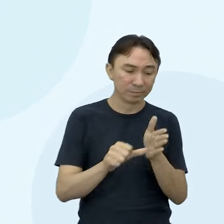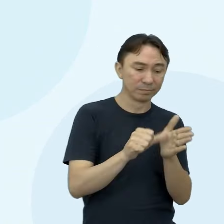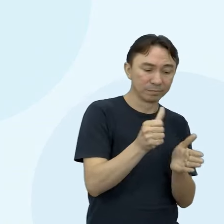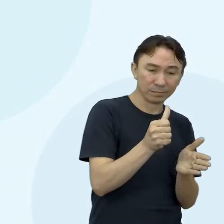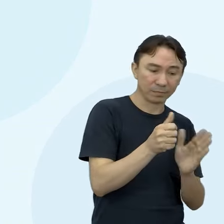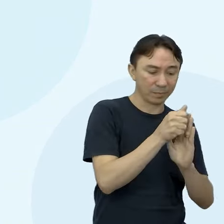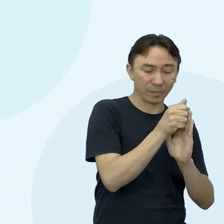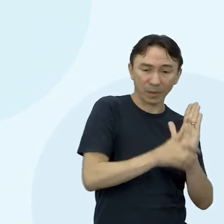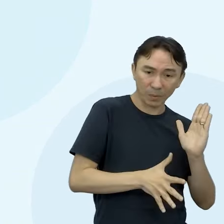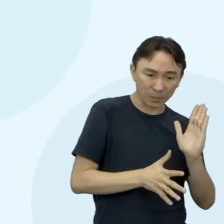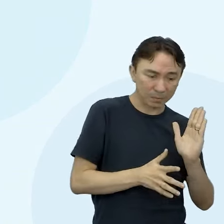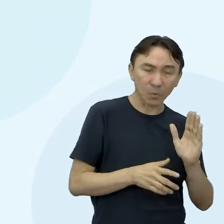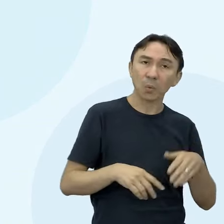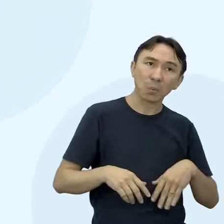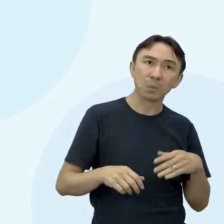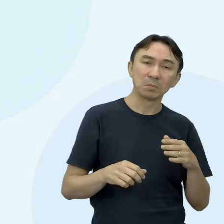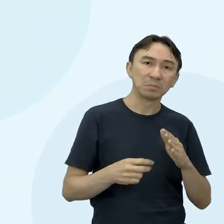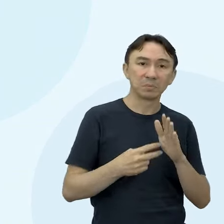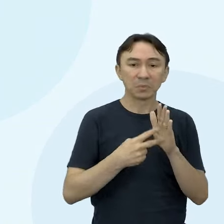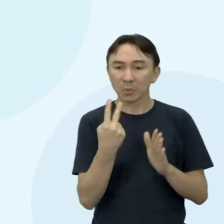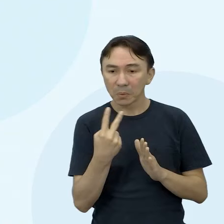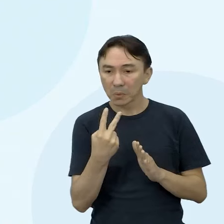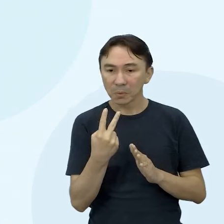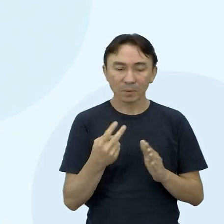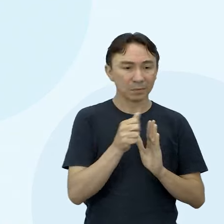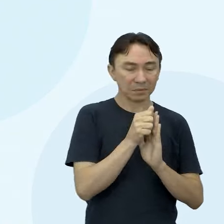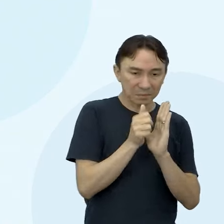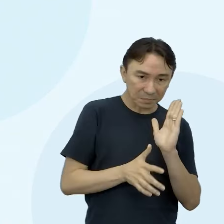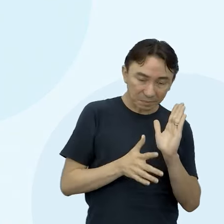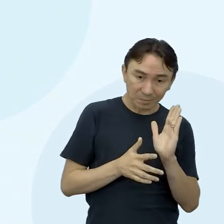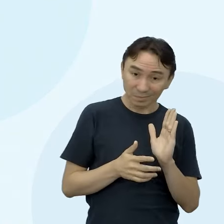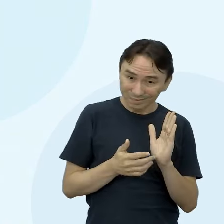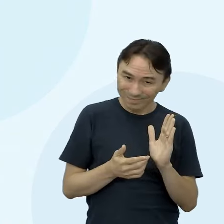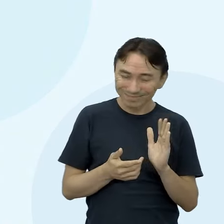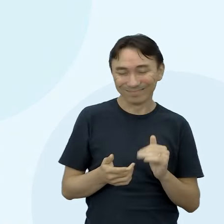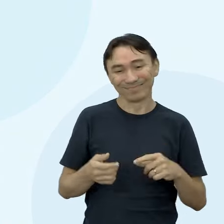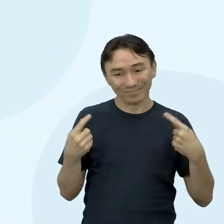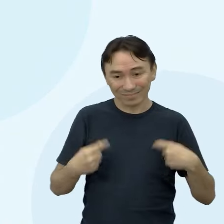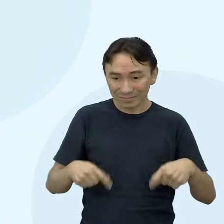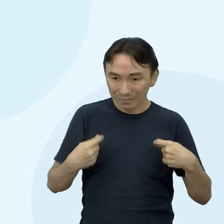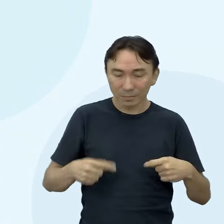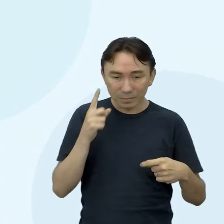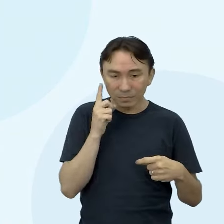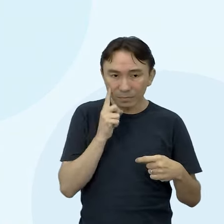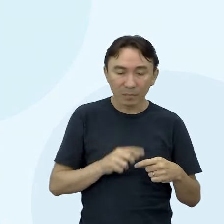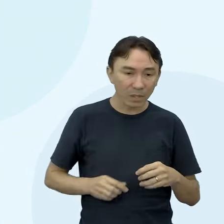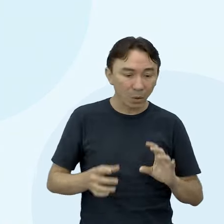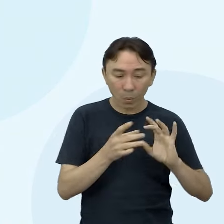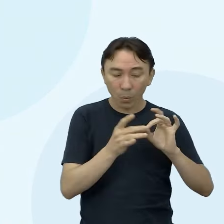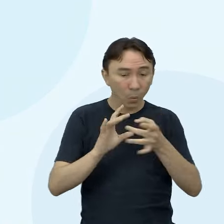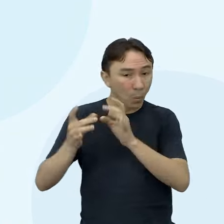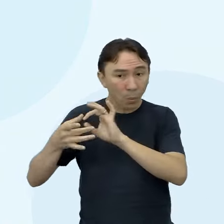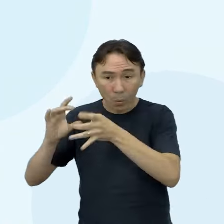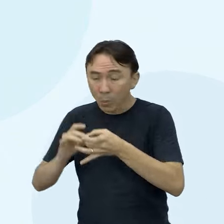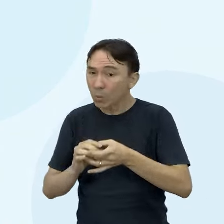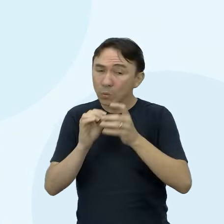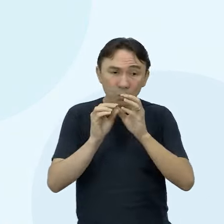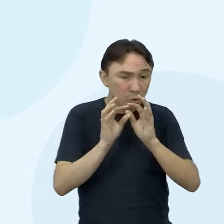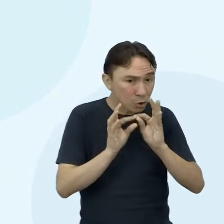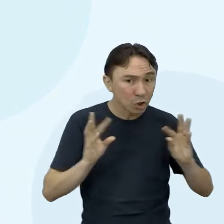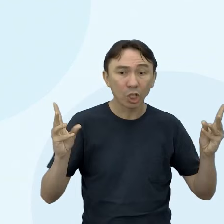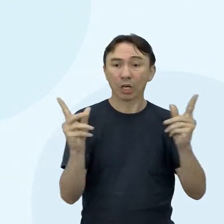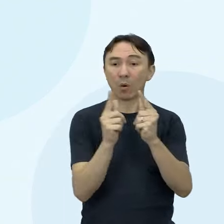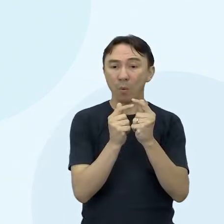atividade ou na atividade 2. Eu tenho que saber o contexto geral para voltar para trabalhar a primeira atividade ou a